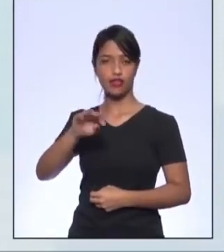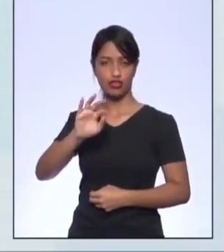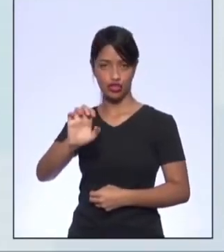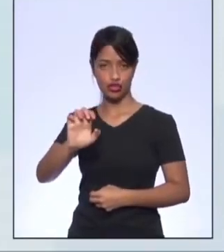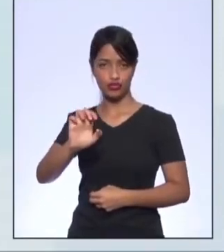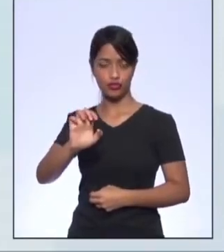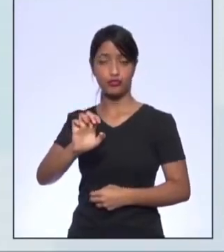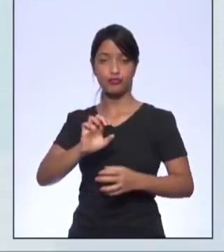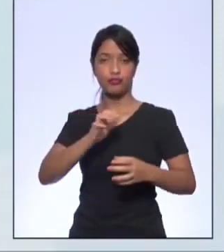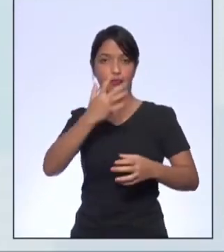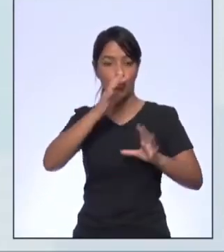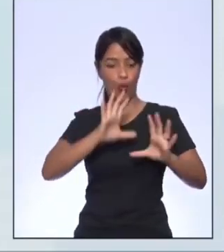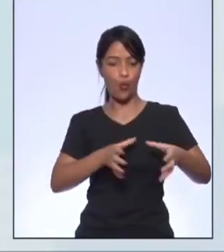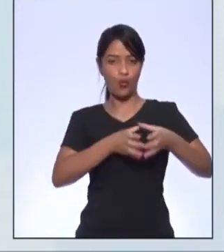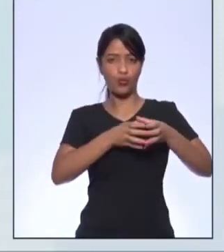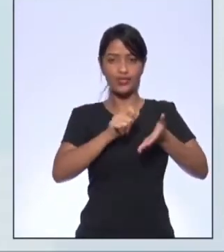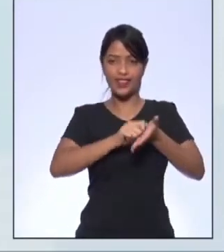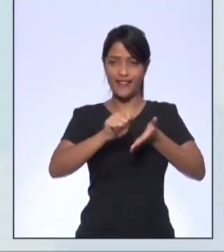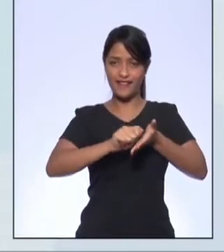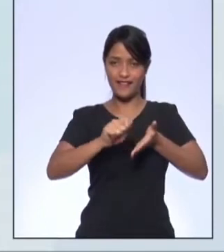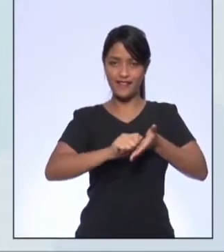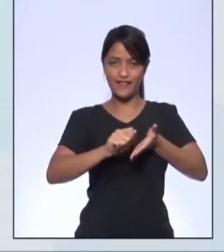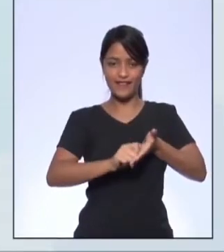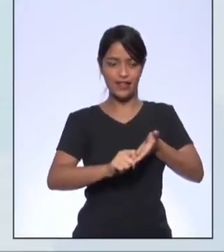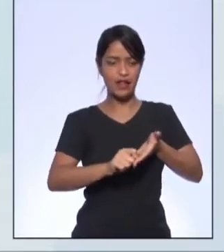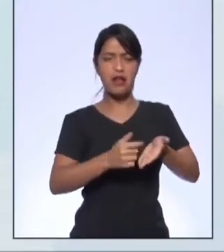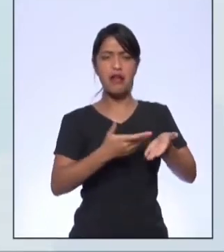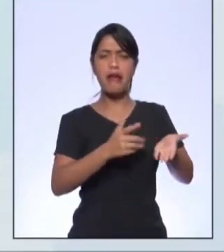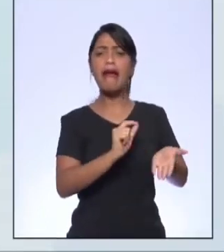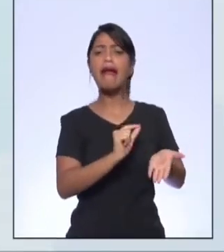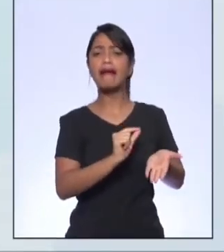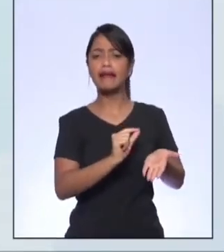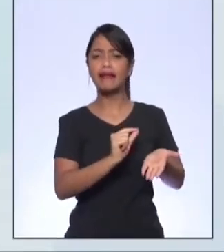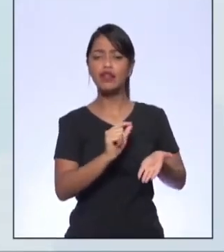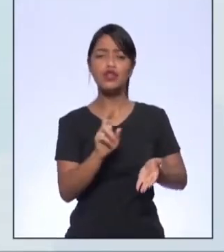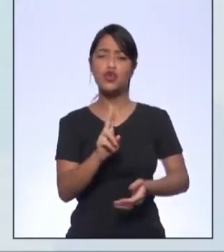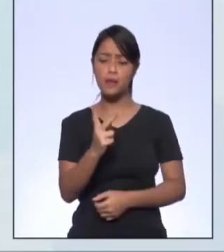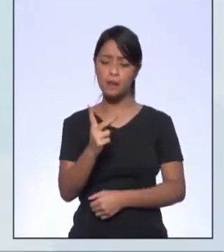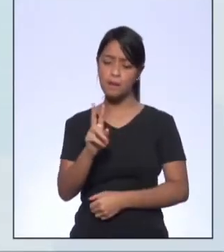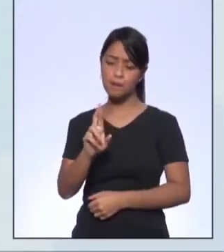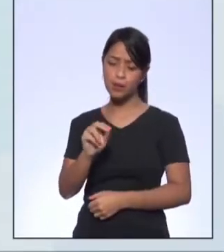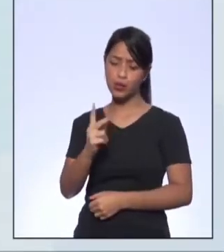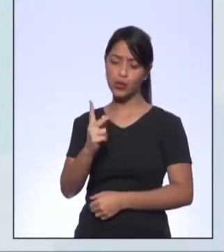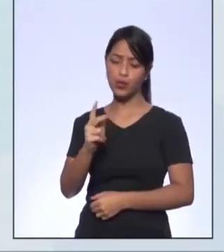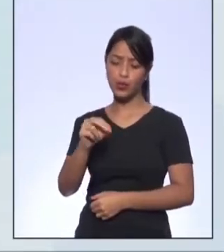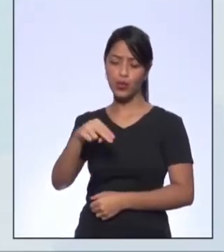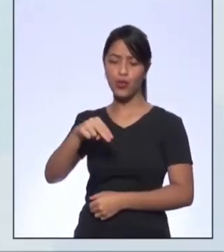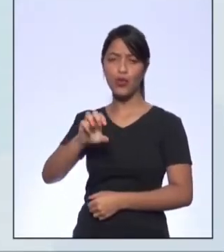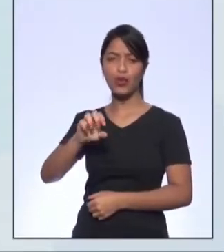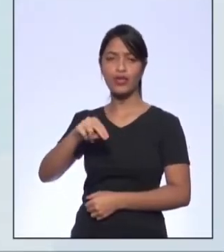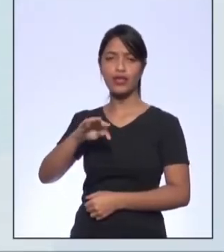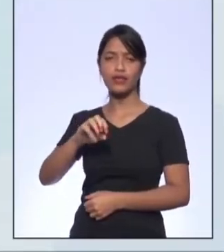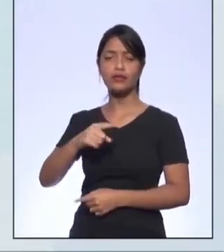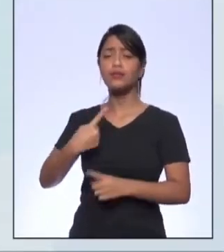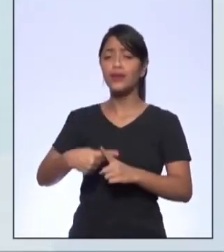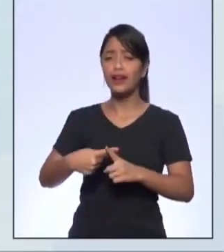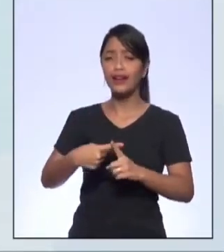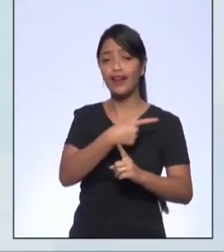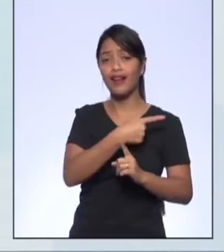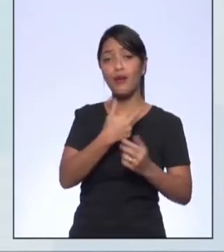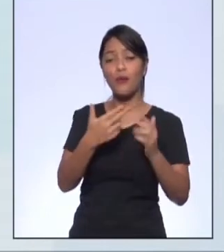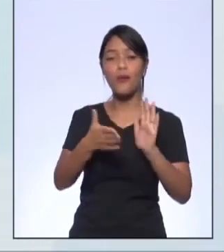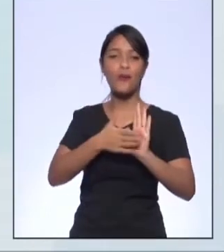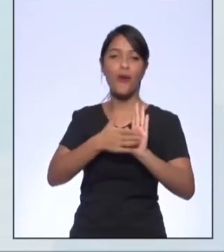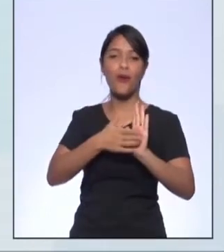é o remetente. O proponente a gente está colocando porque ele vai propor alguma coisa, vai reivindicar, vai propor alguma coisa. E a